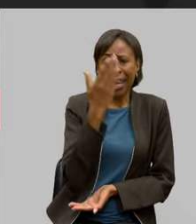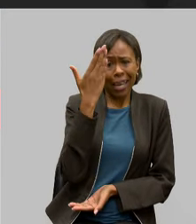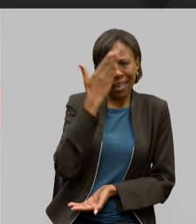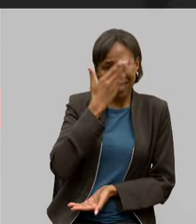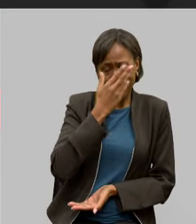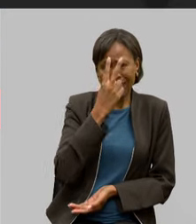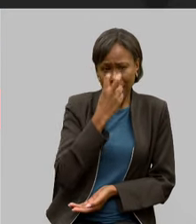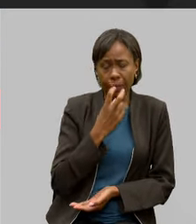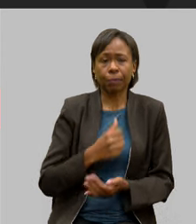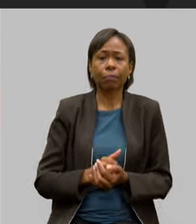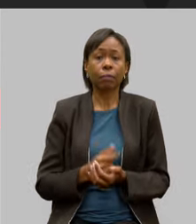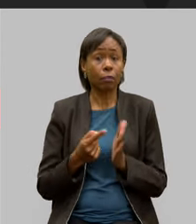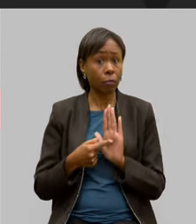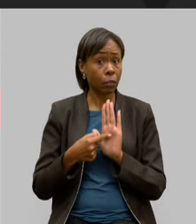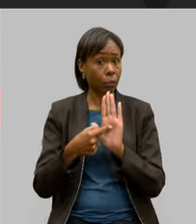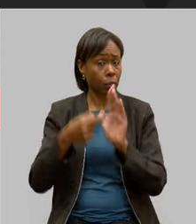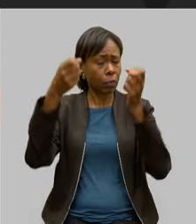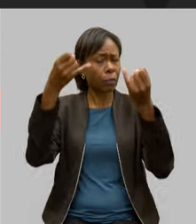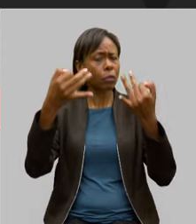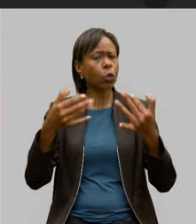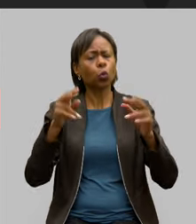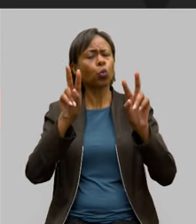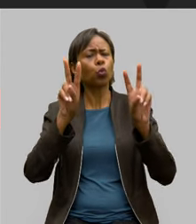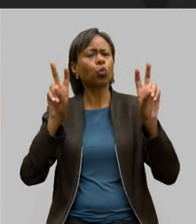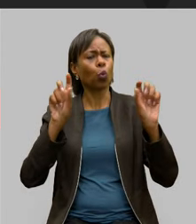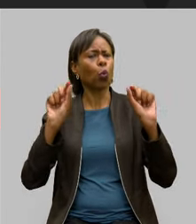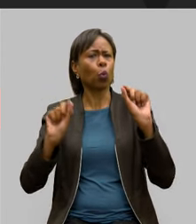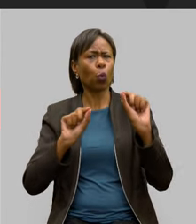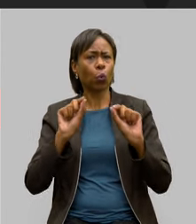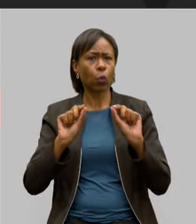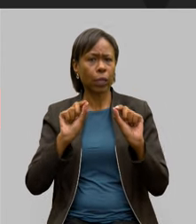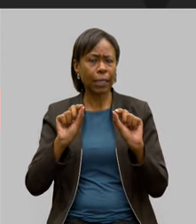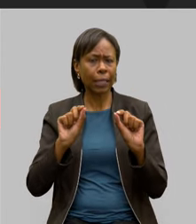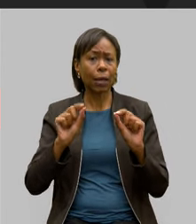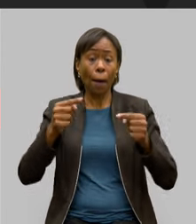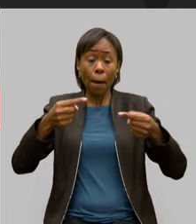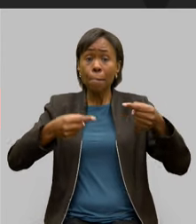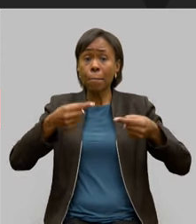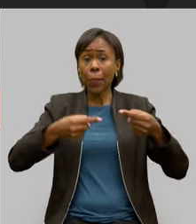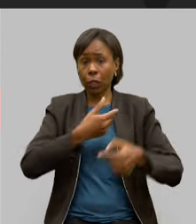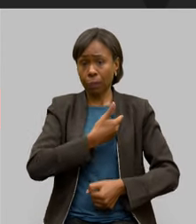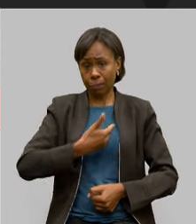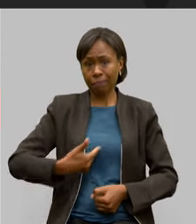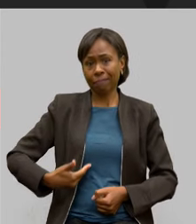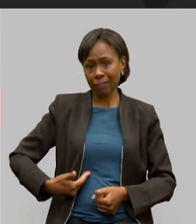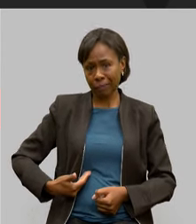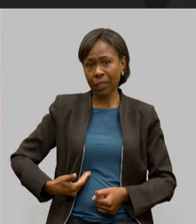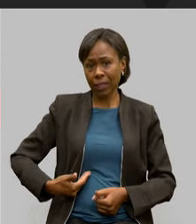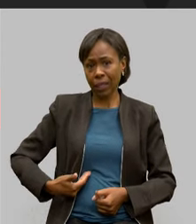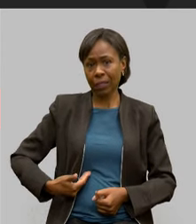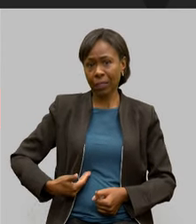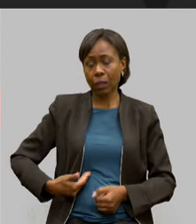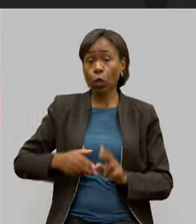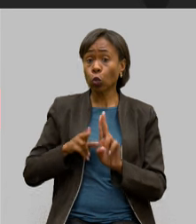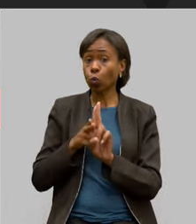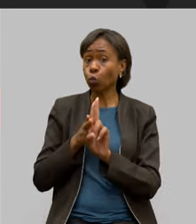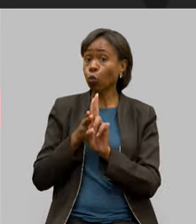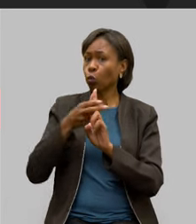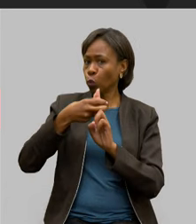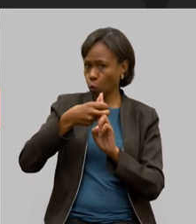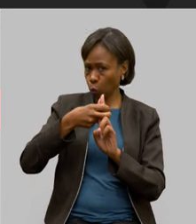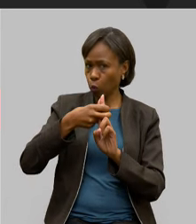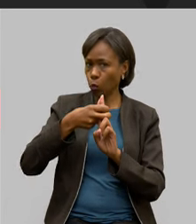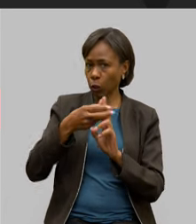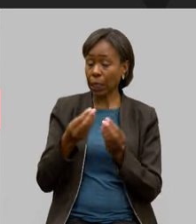tratar do estabelecimento de uma política de uma política pública no fornecimento pelo SUS do